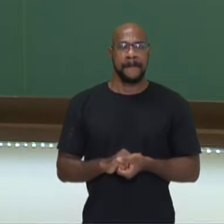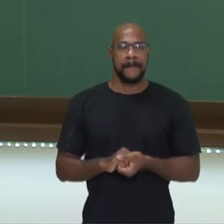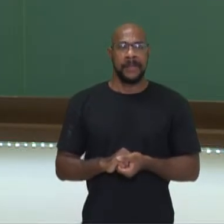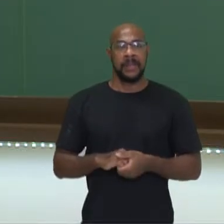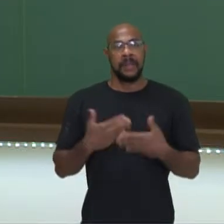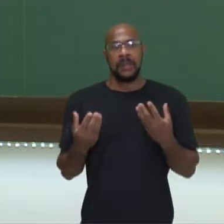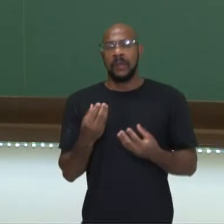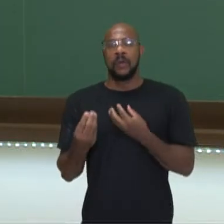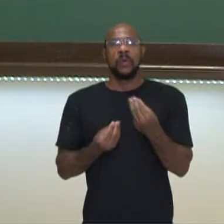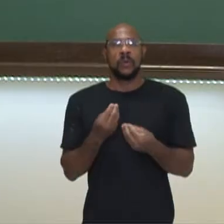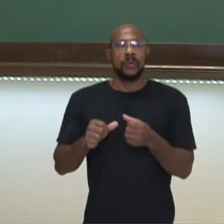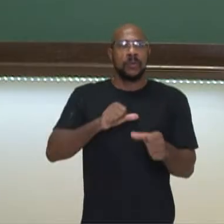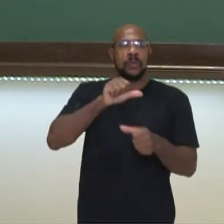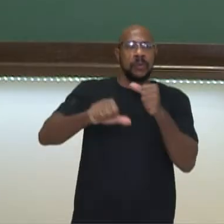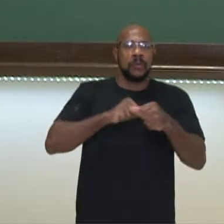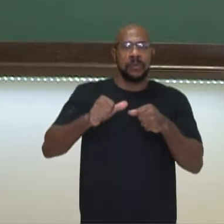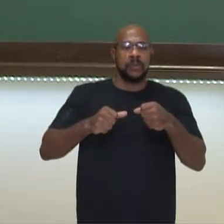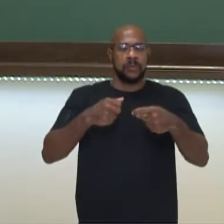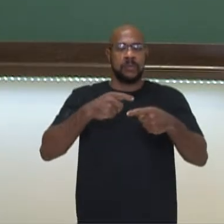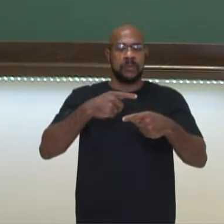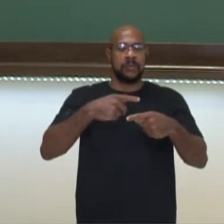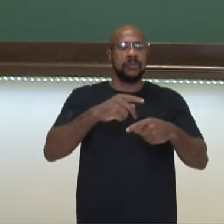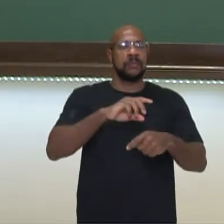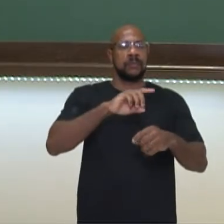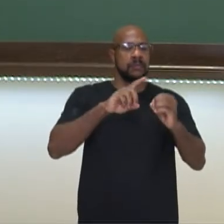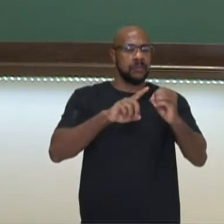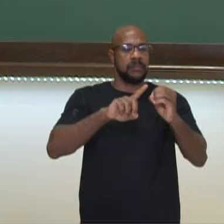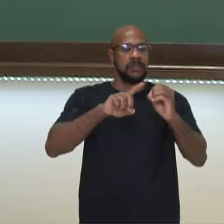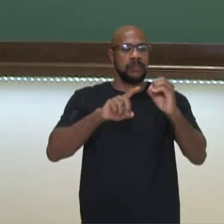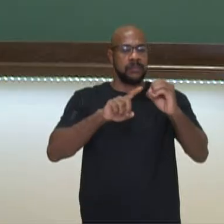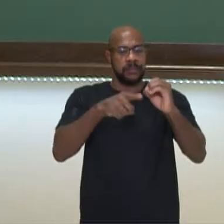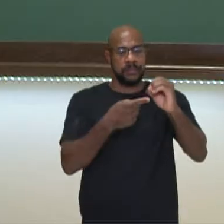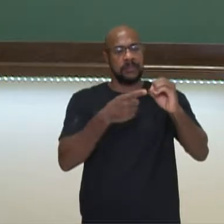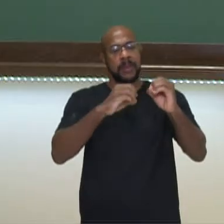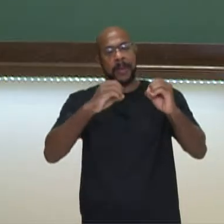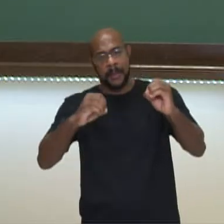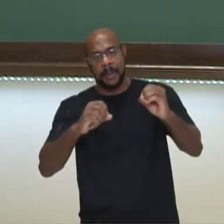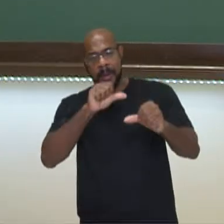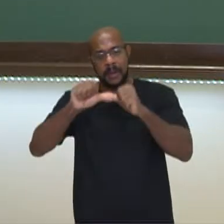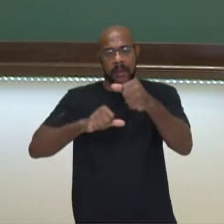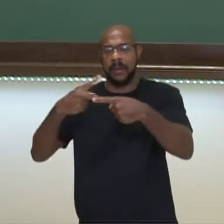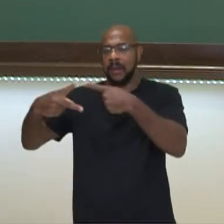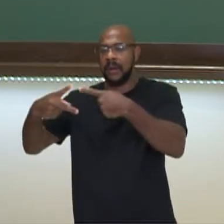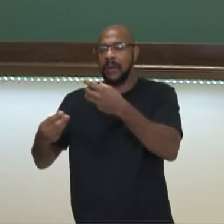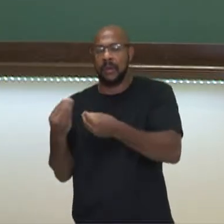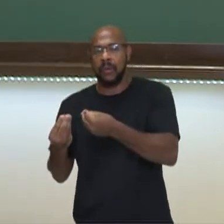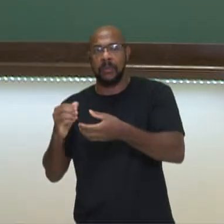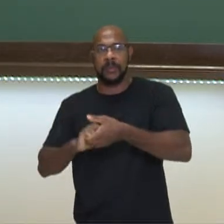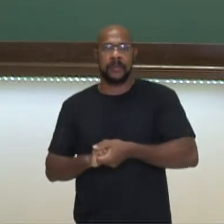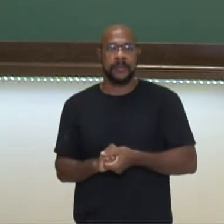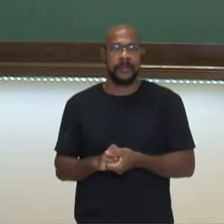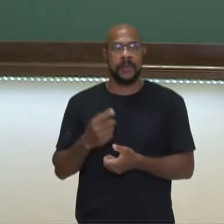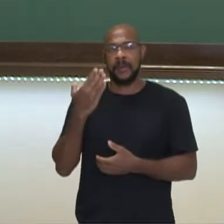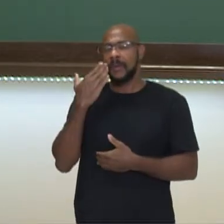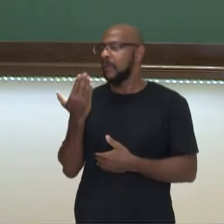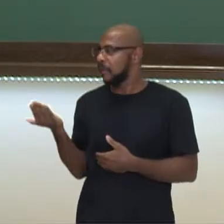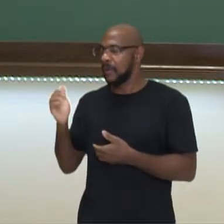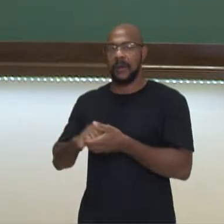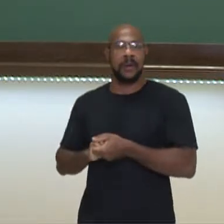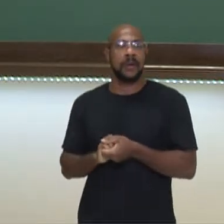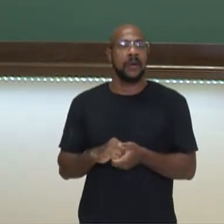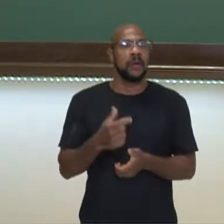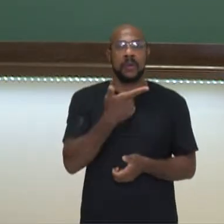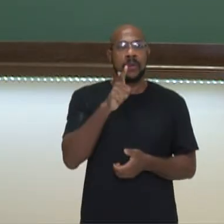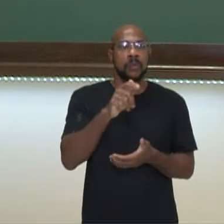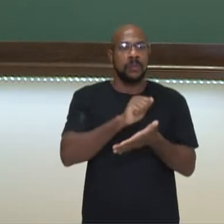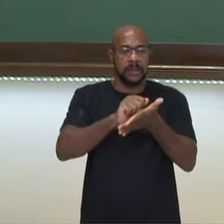E como é que eu faço para transformar o decimal em fração? Eu pego o numerador sendo o decimal sem a vírgula. Então, pega o número decimal,